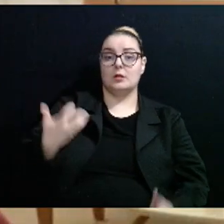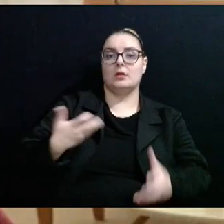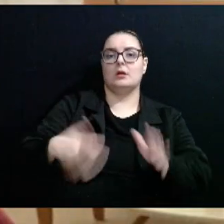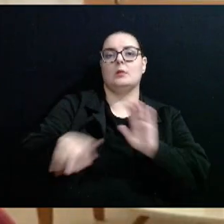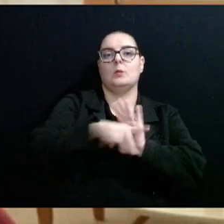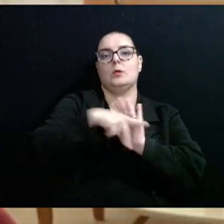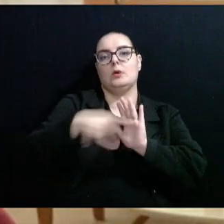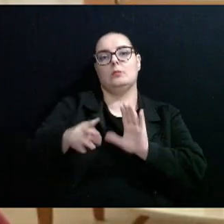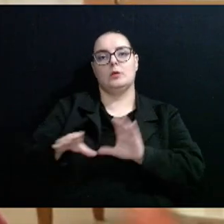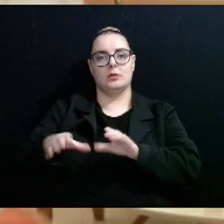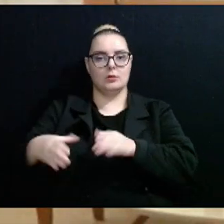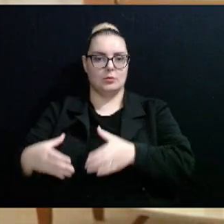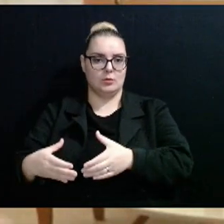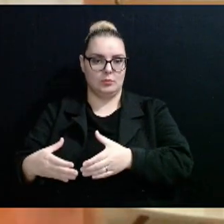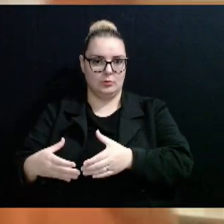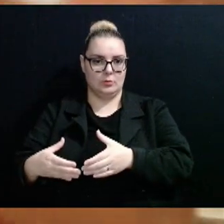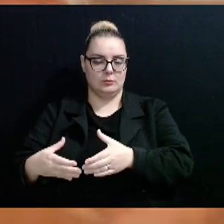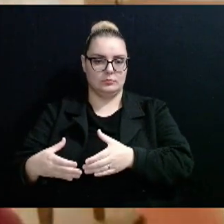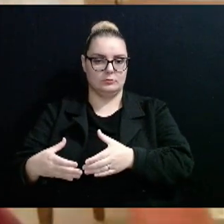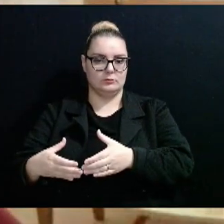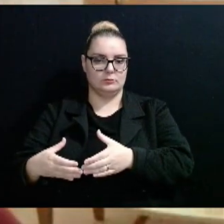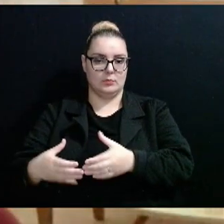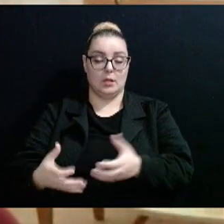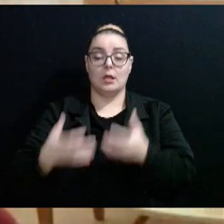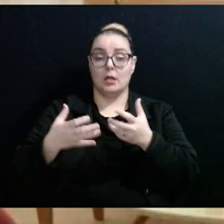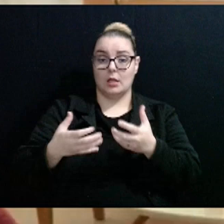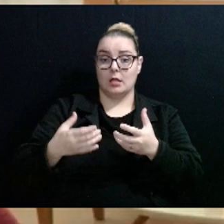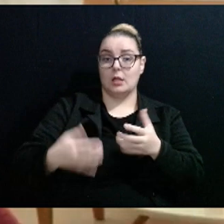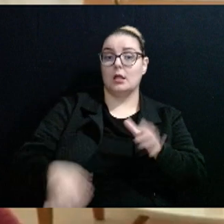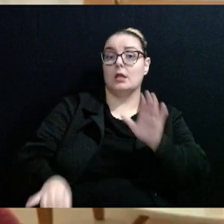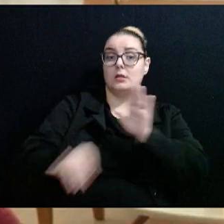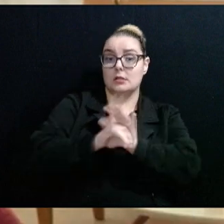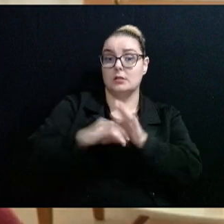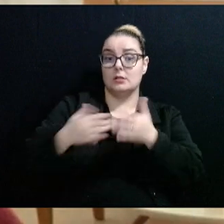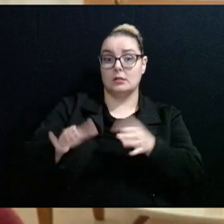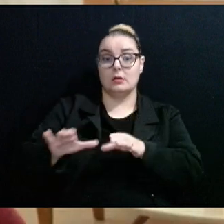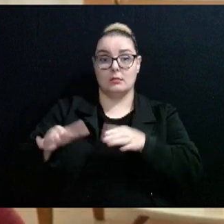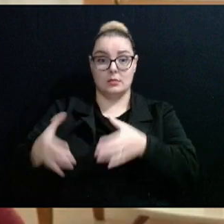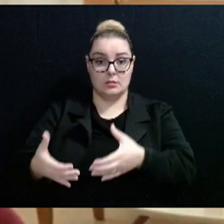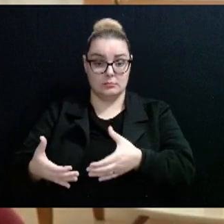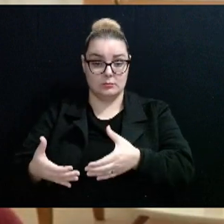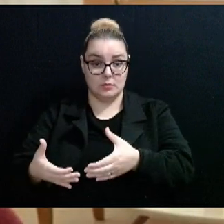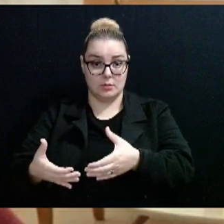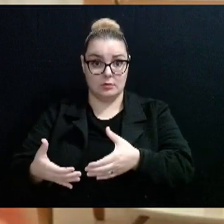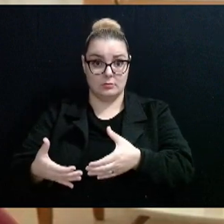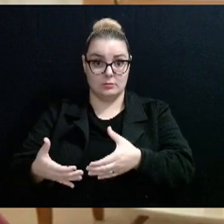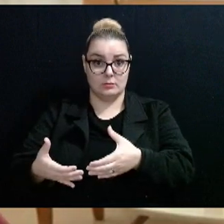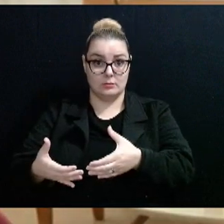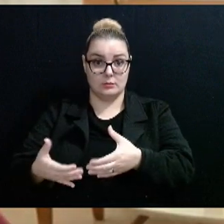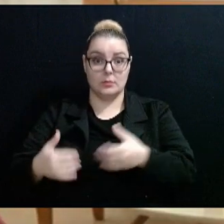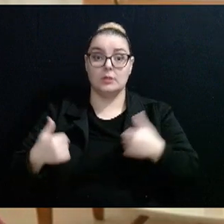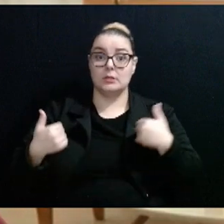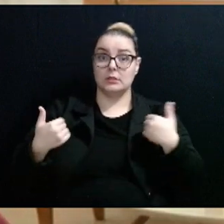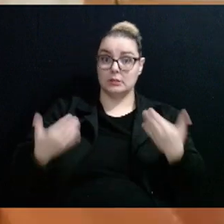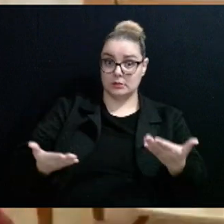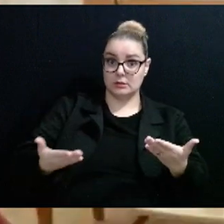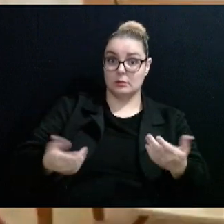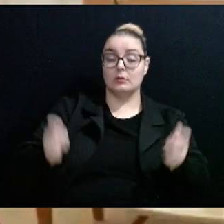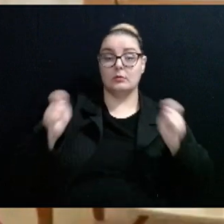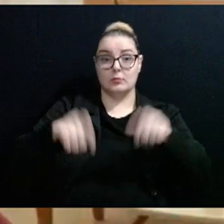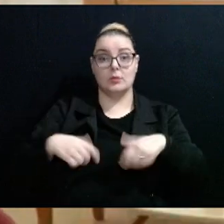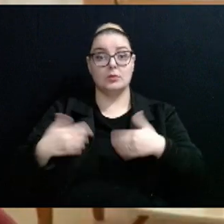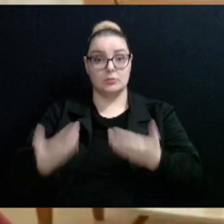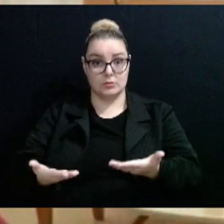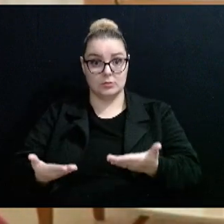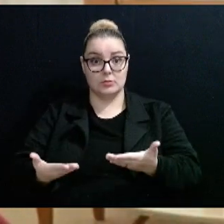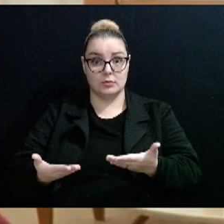grupo. Ele quer ter a identidade daquele grupo. Então, possivelmente, ele vai se sujeitar